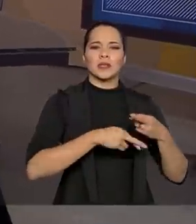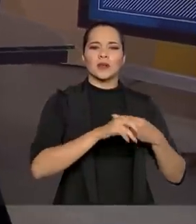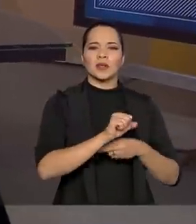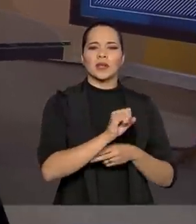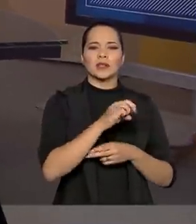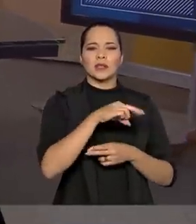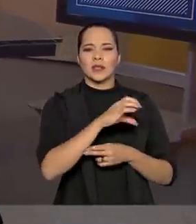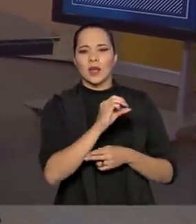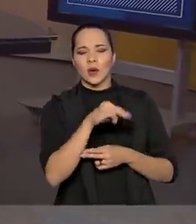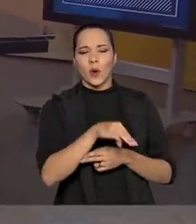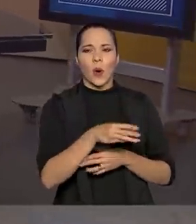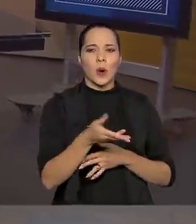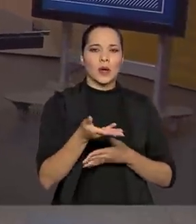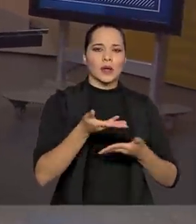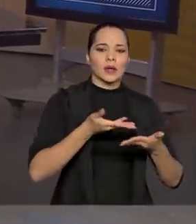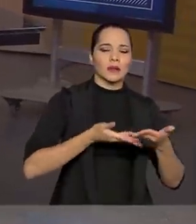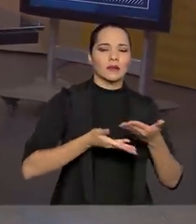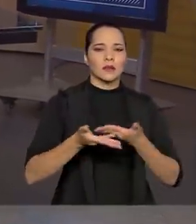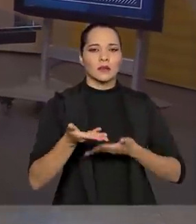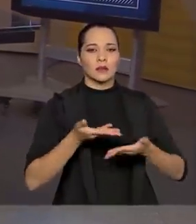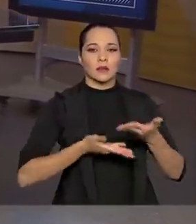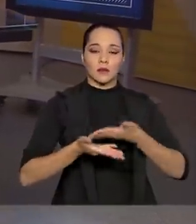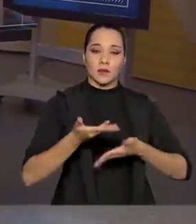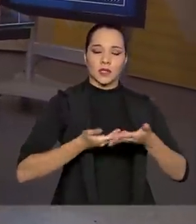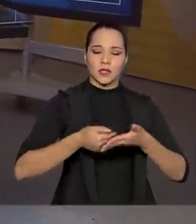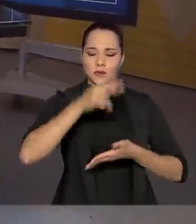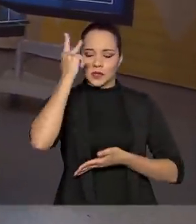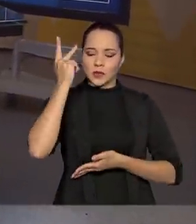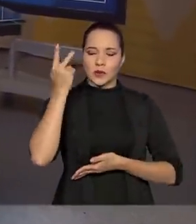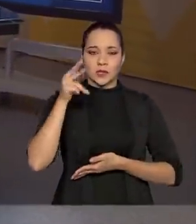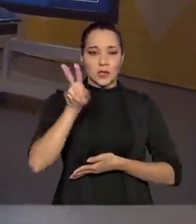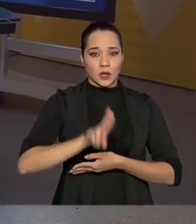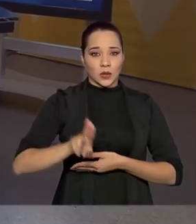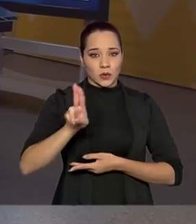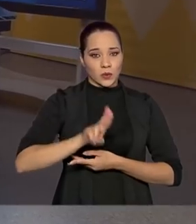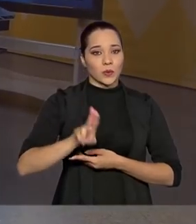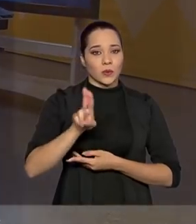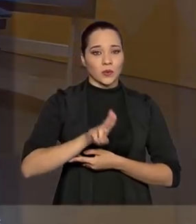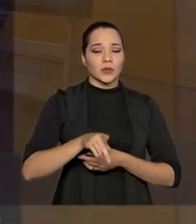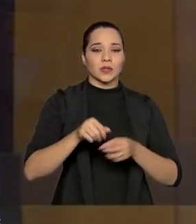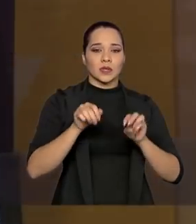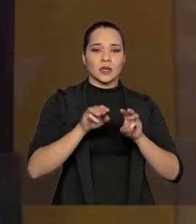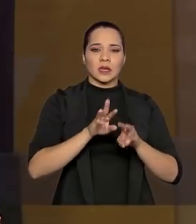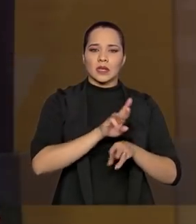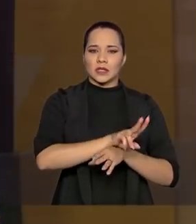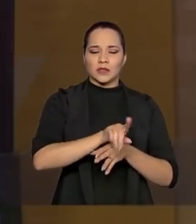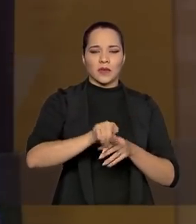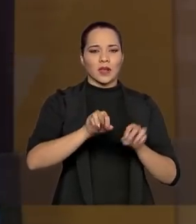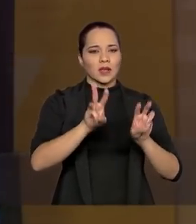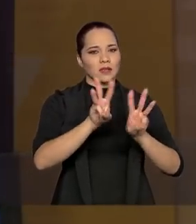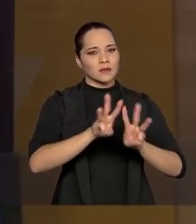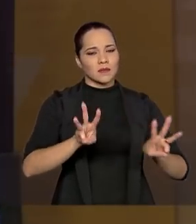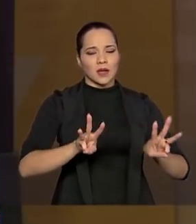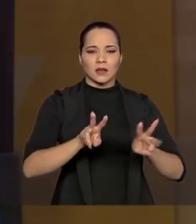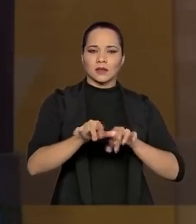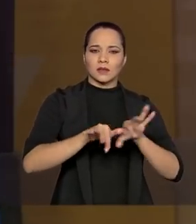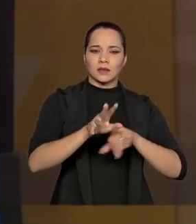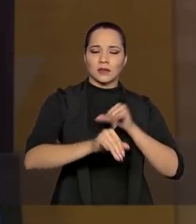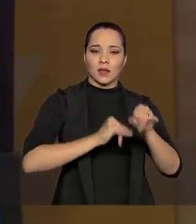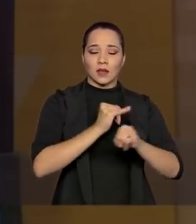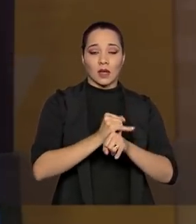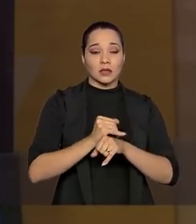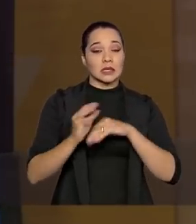Senacom intermediando os usuários das diferentes plataformas digitais e